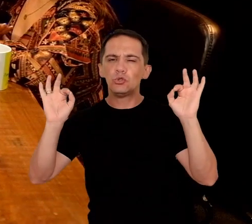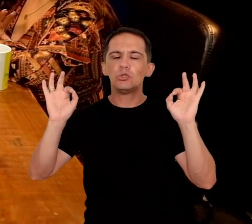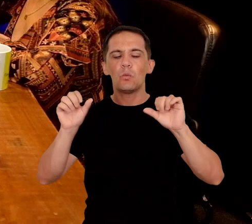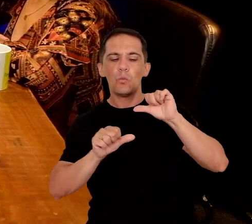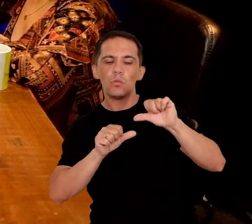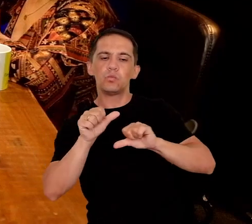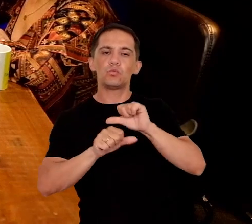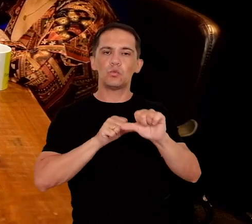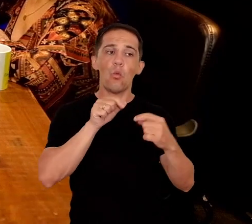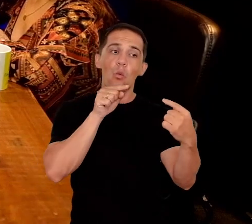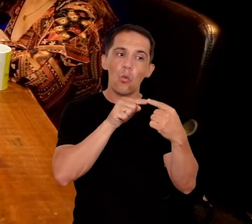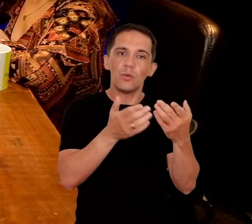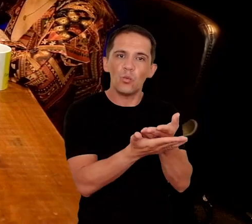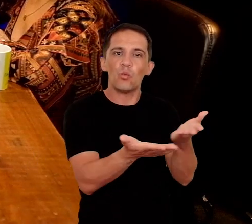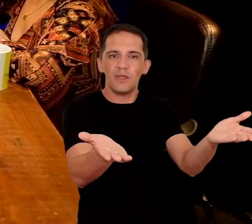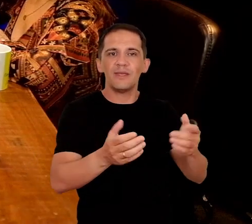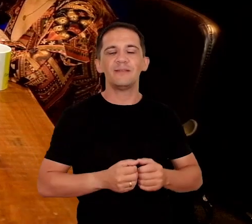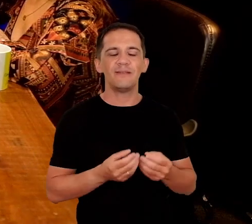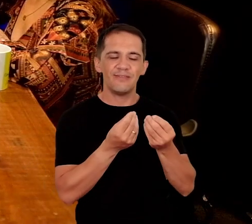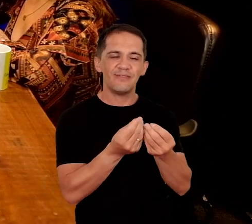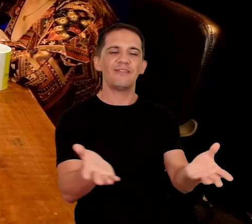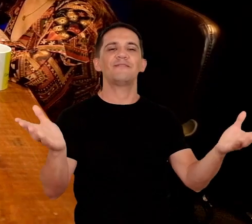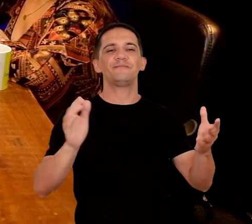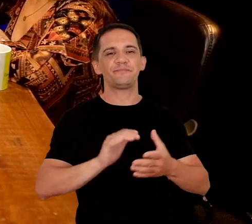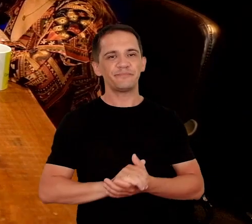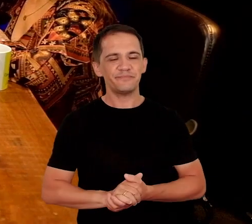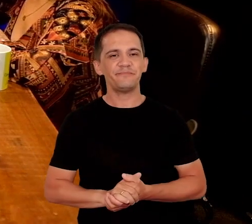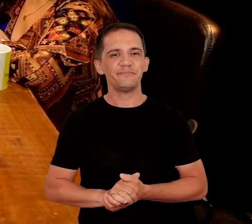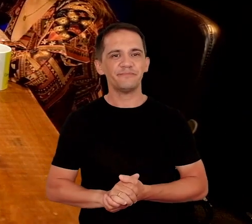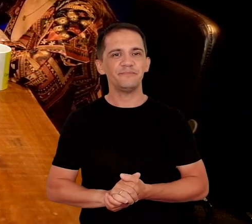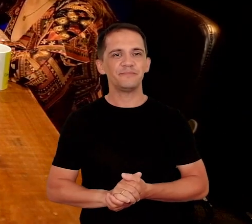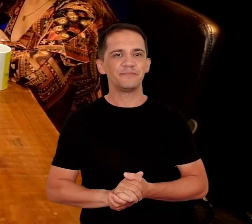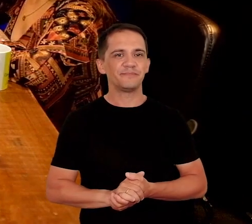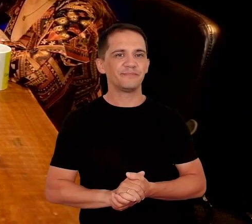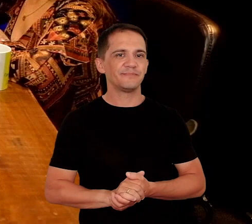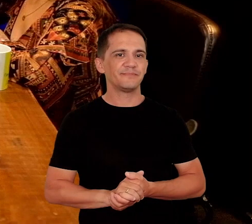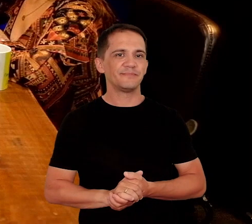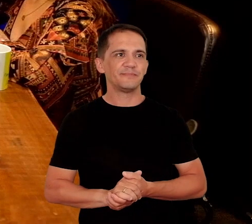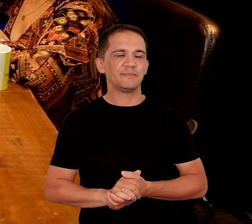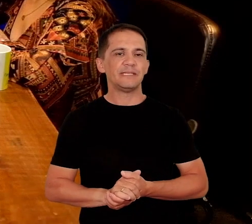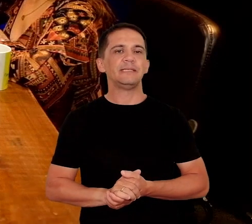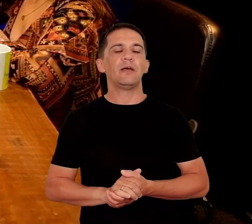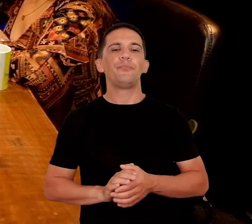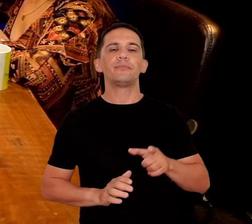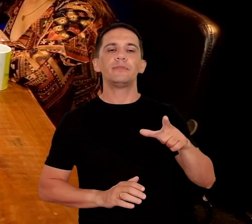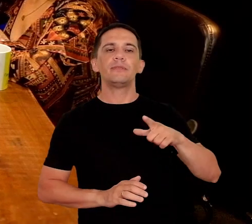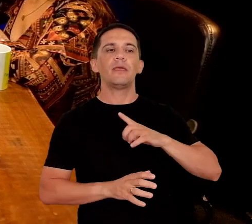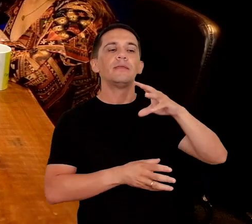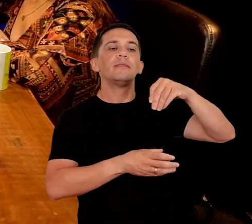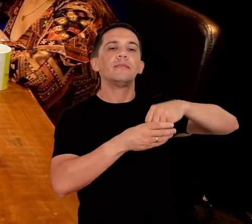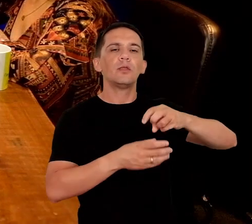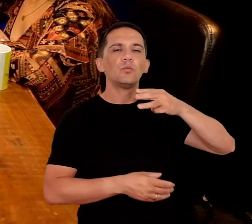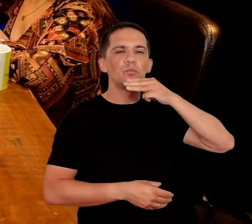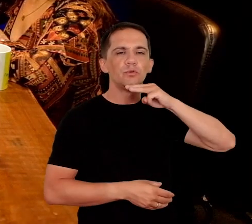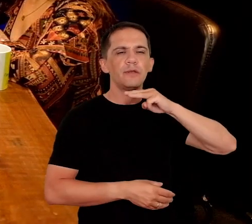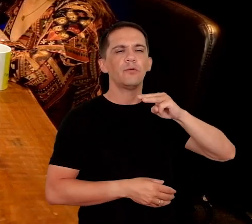E daí fica um vídeo de vocês passando lá? Essa que é a ideia? Isso. Eles estão fazendo um projeto lá que tem várias exposições,